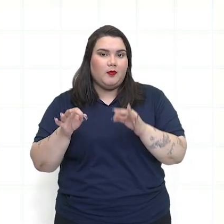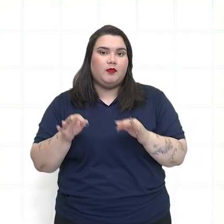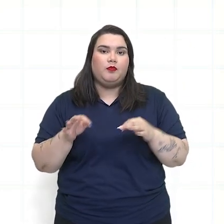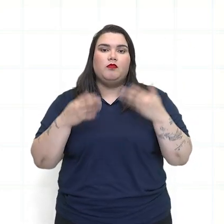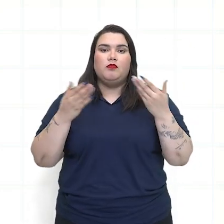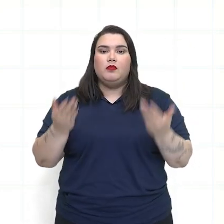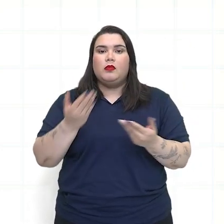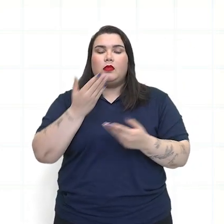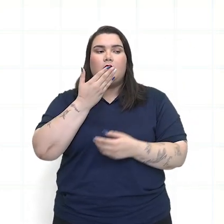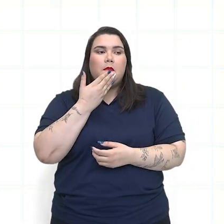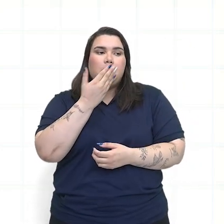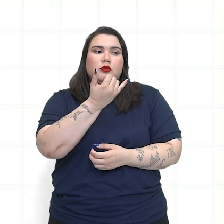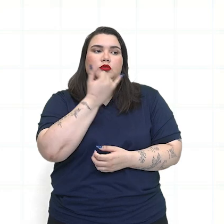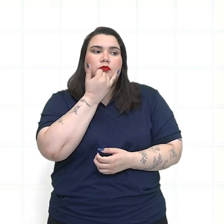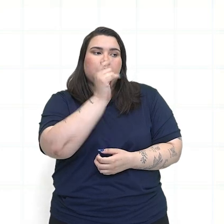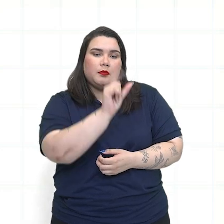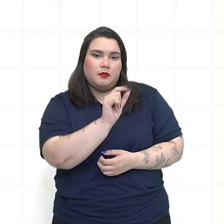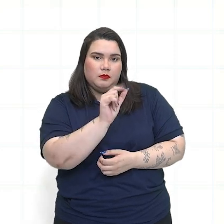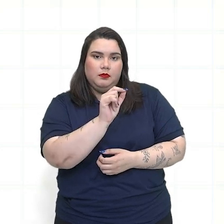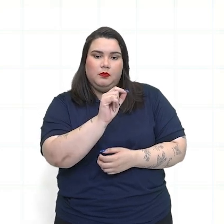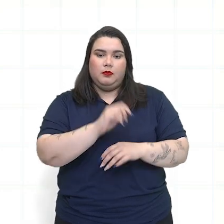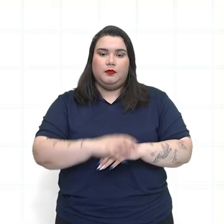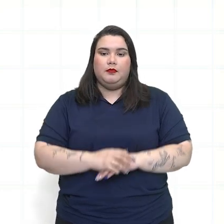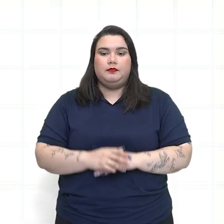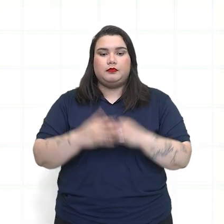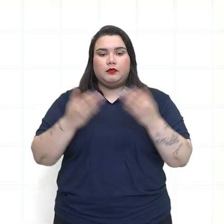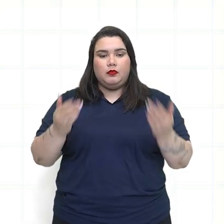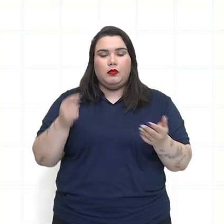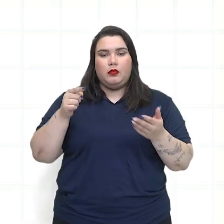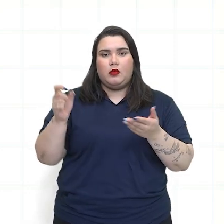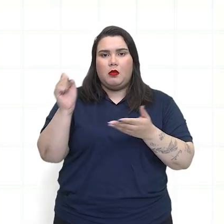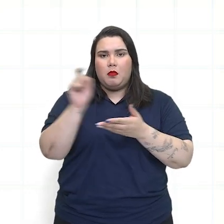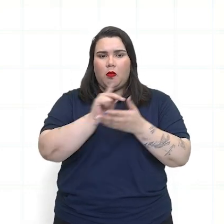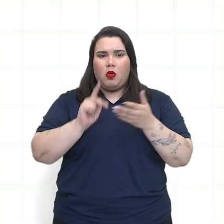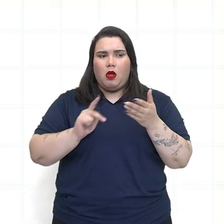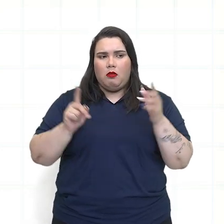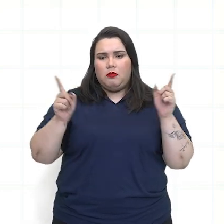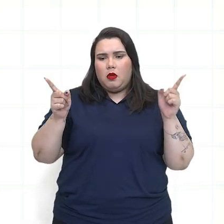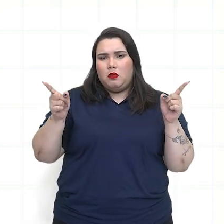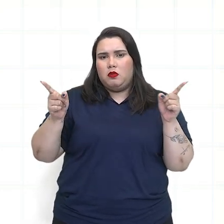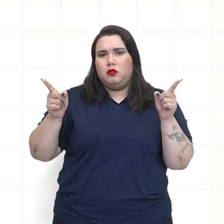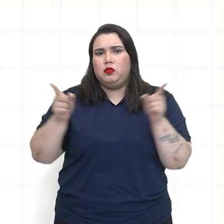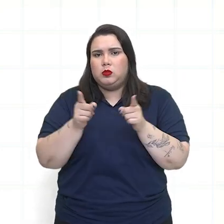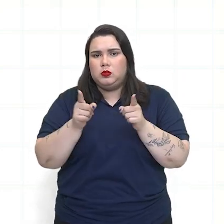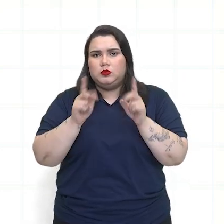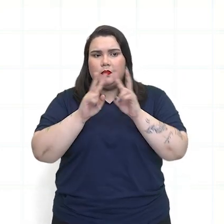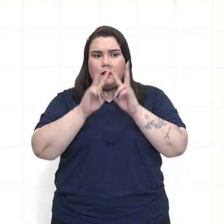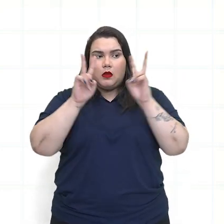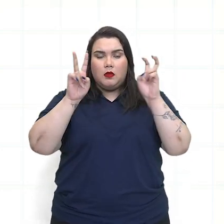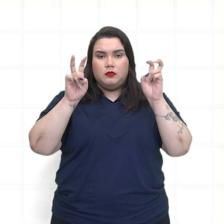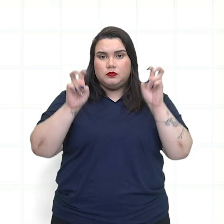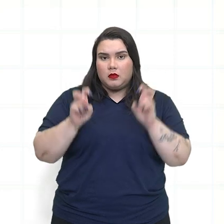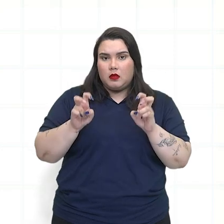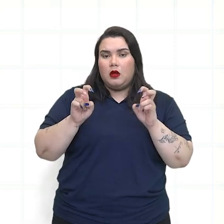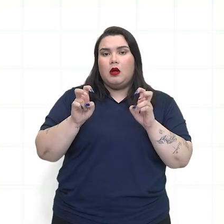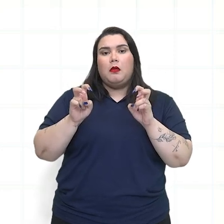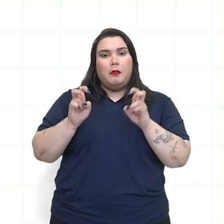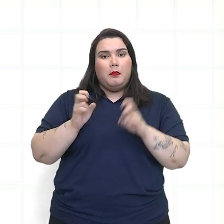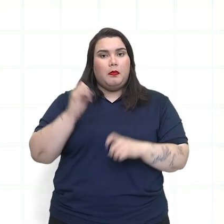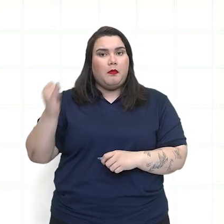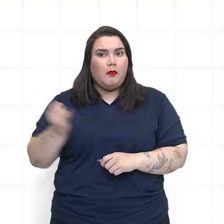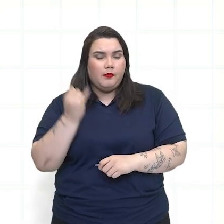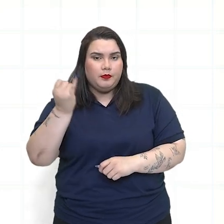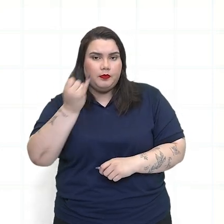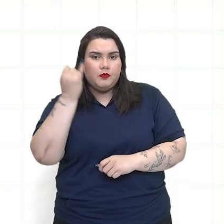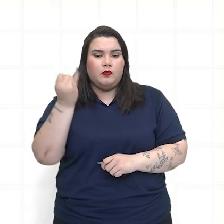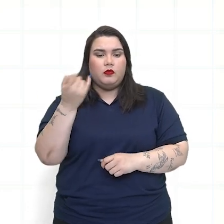então ela pede perdão. Embora seja uma composição muito curta, contém uma grande mensagem.